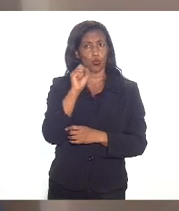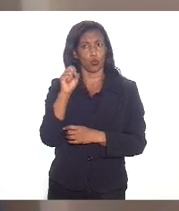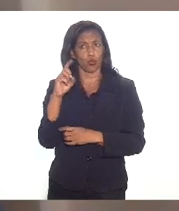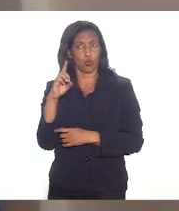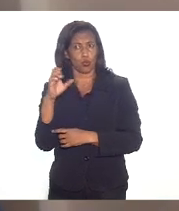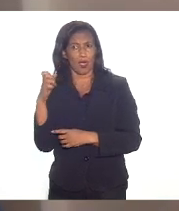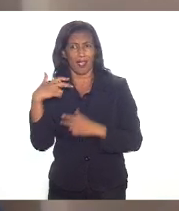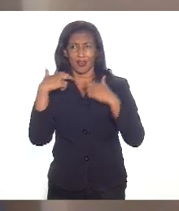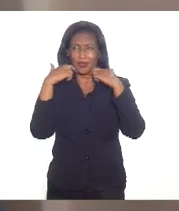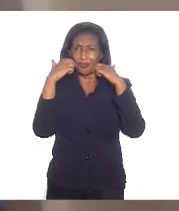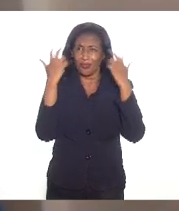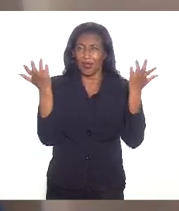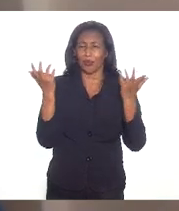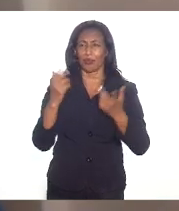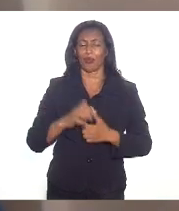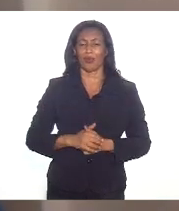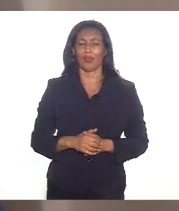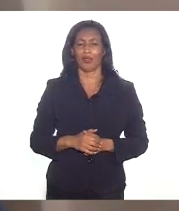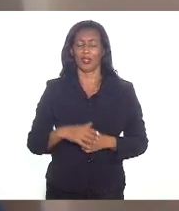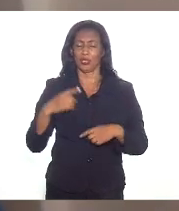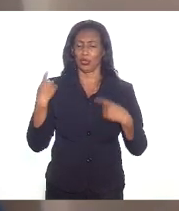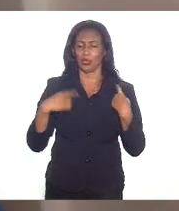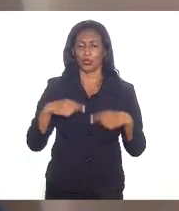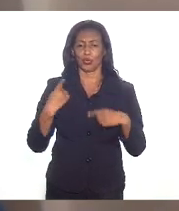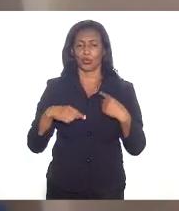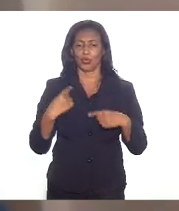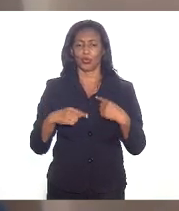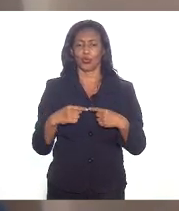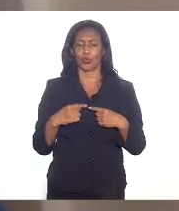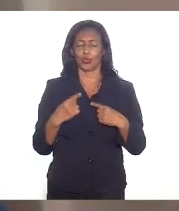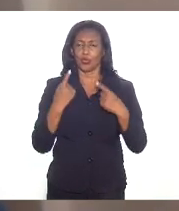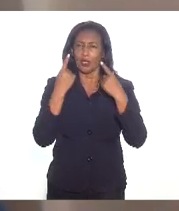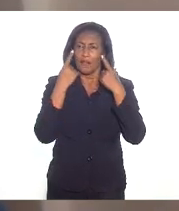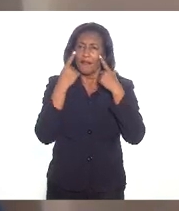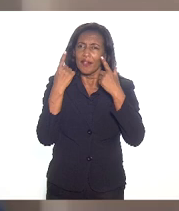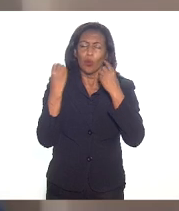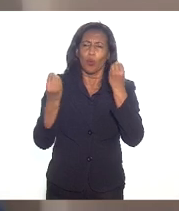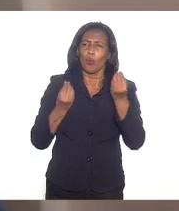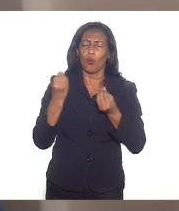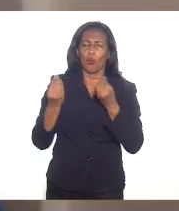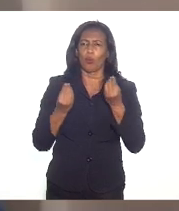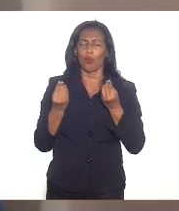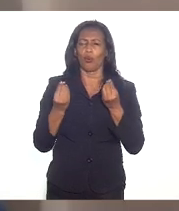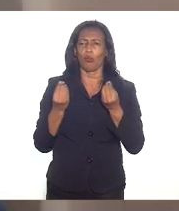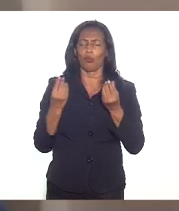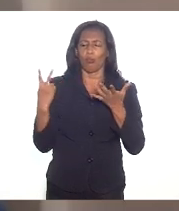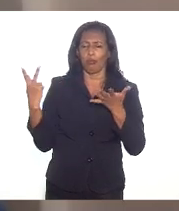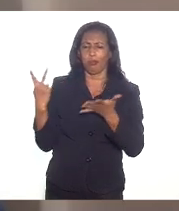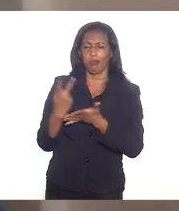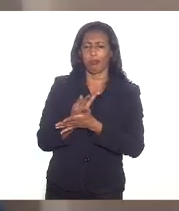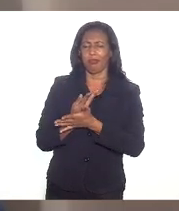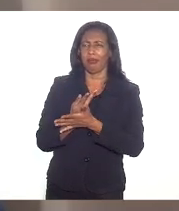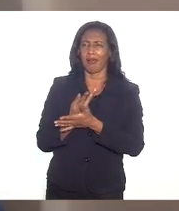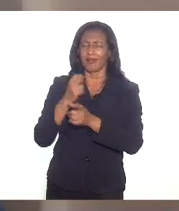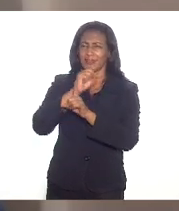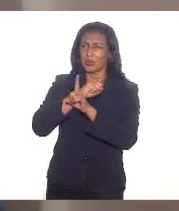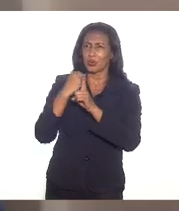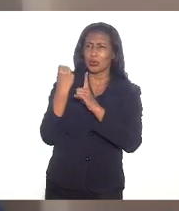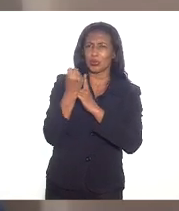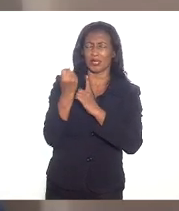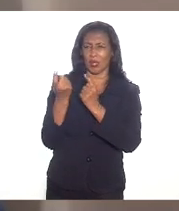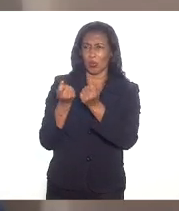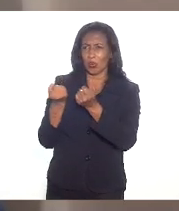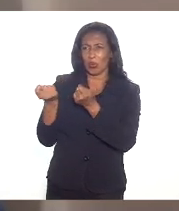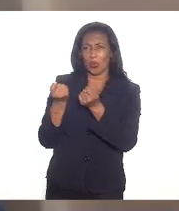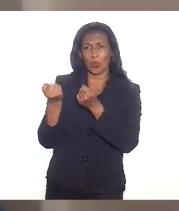nos envergonham. A gente precisa discutir, ver como sai desse longo ciclo vicioso social e econômico,